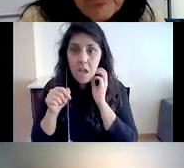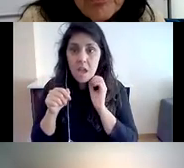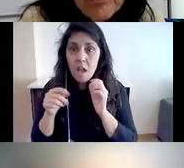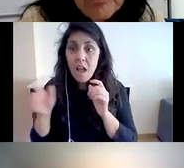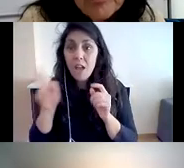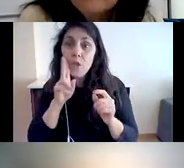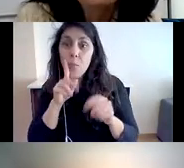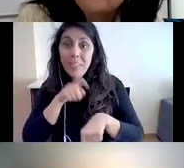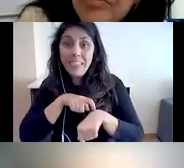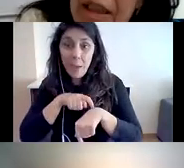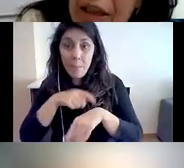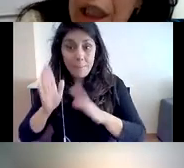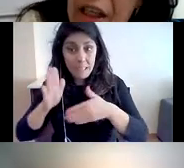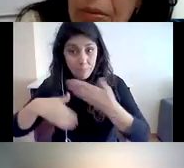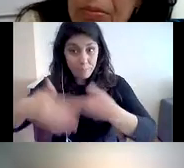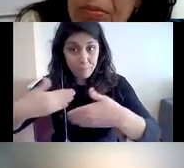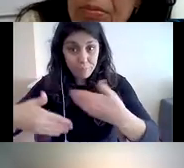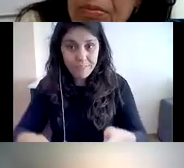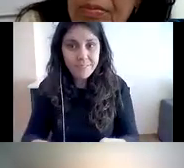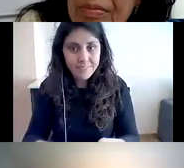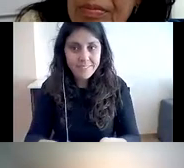tempo. Ainda tenho... Não tenho?